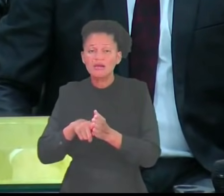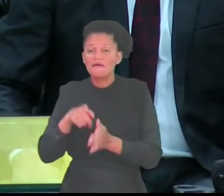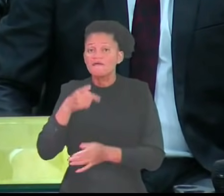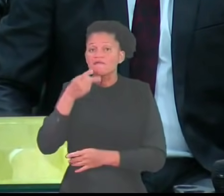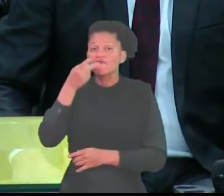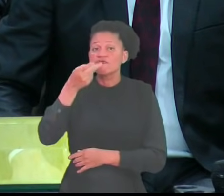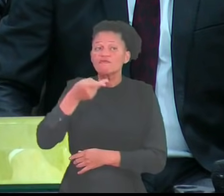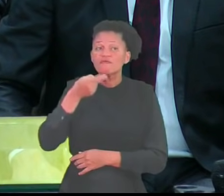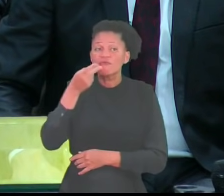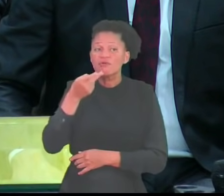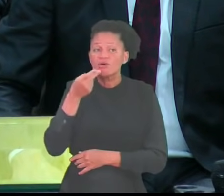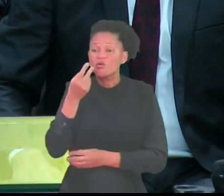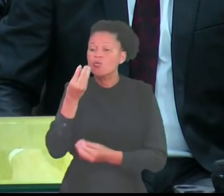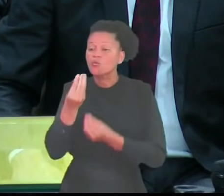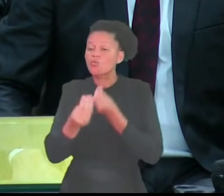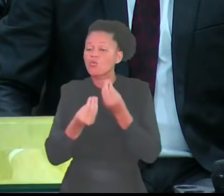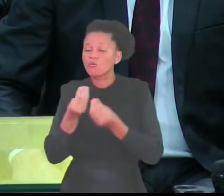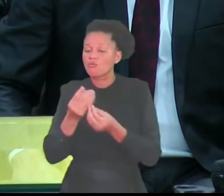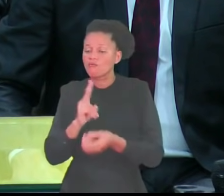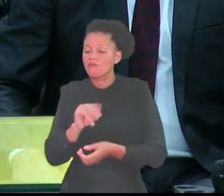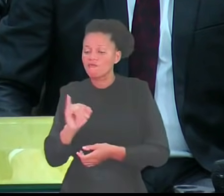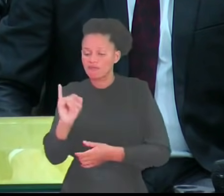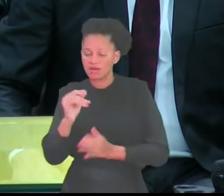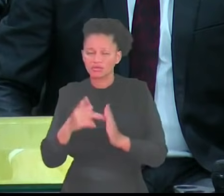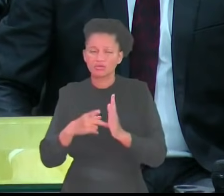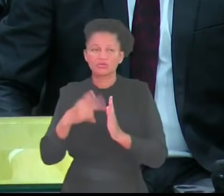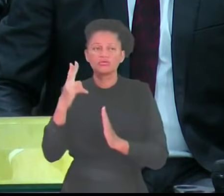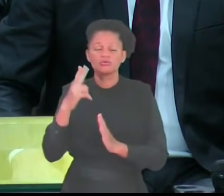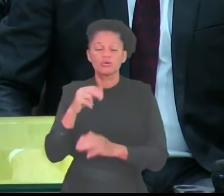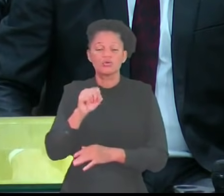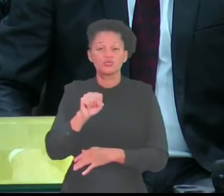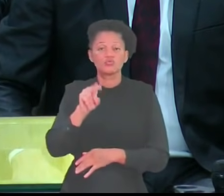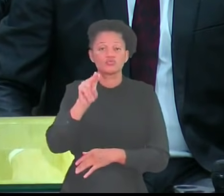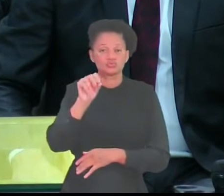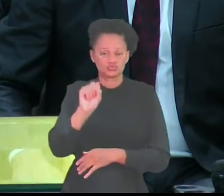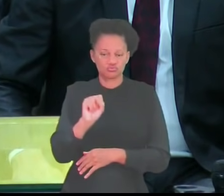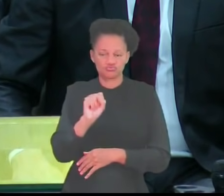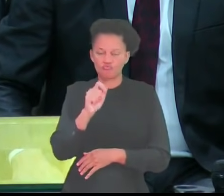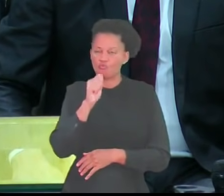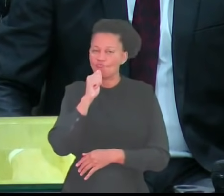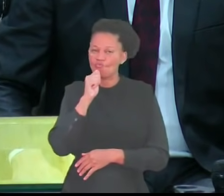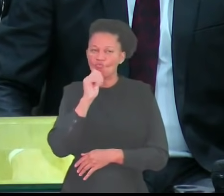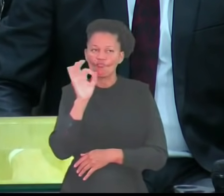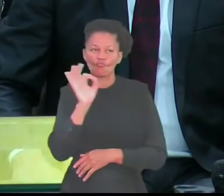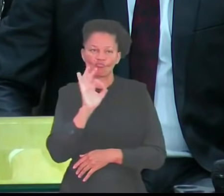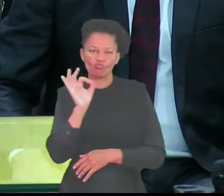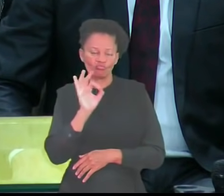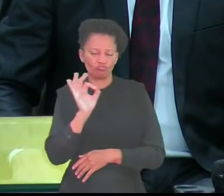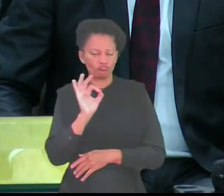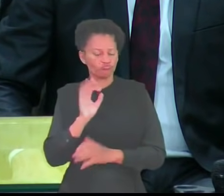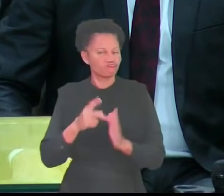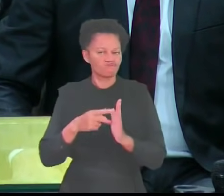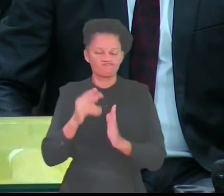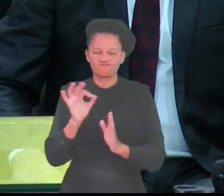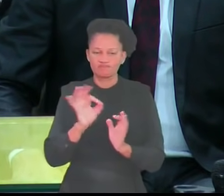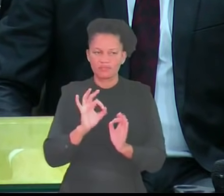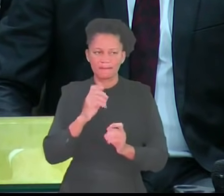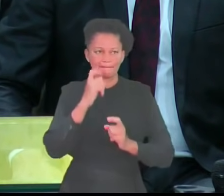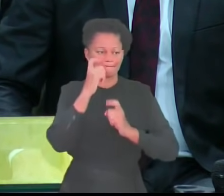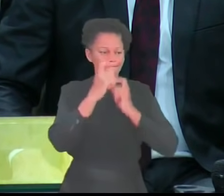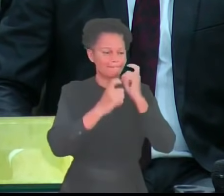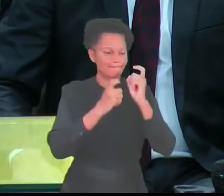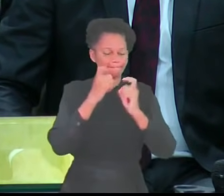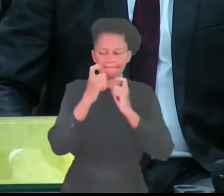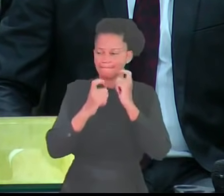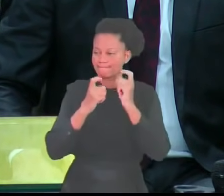dizer como a cirurgia será feita. E o SUS não faz. Eu acho interessante, né? Que eles se preocupam